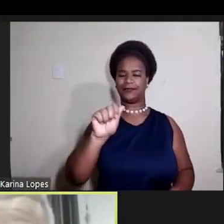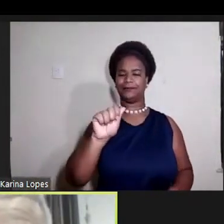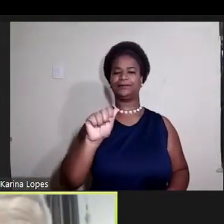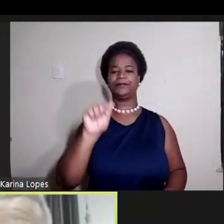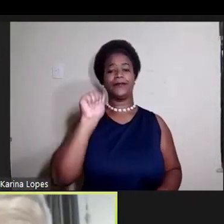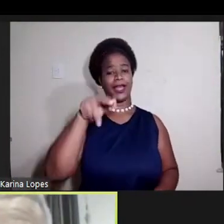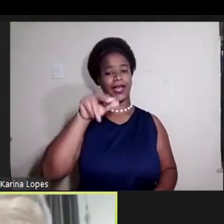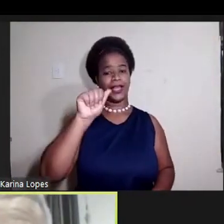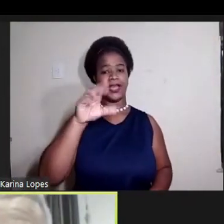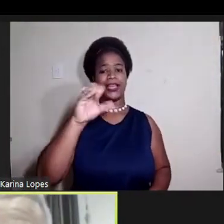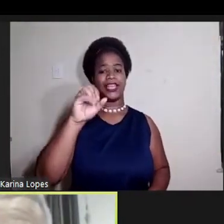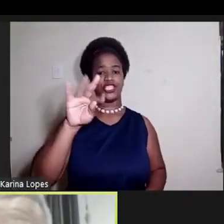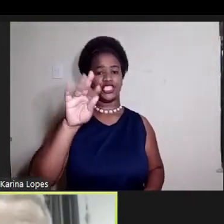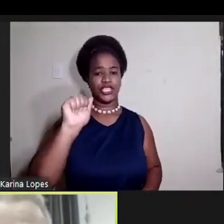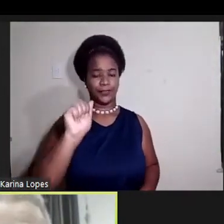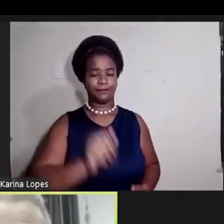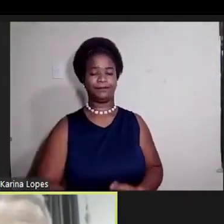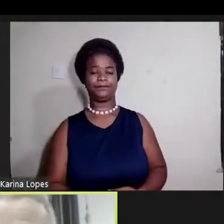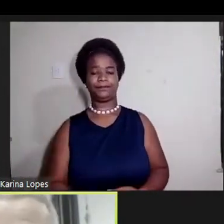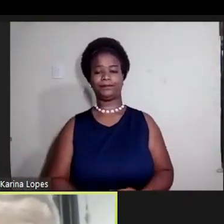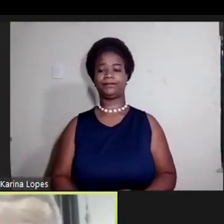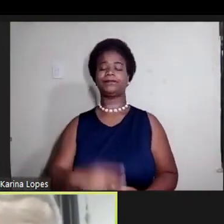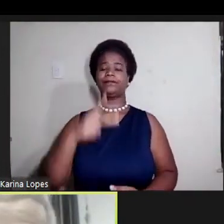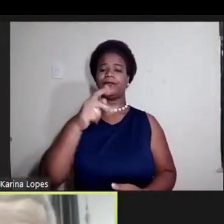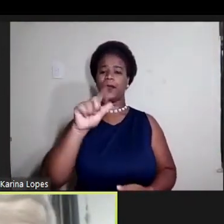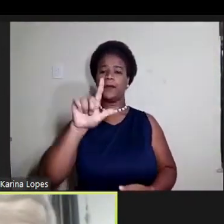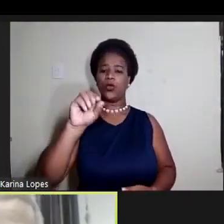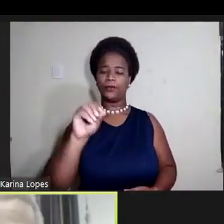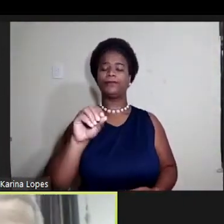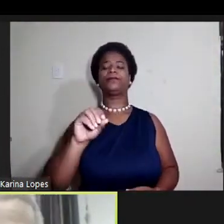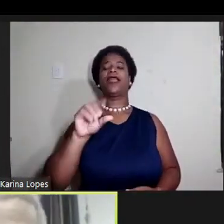Cristina, Paulo Caiafa, Ademar,